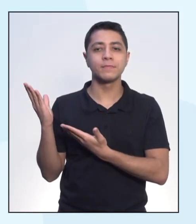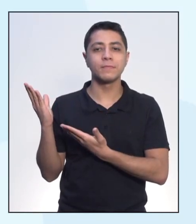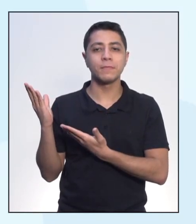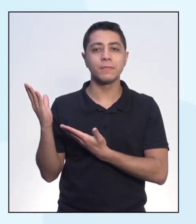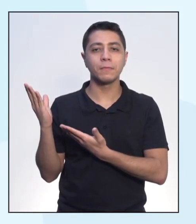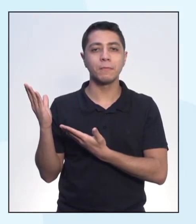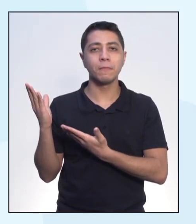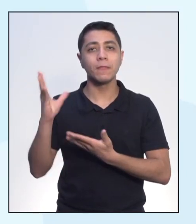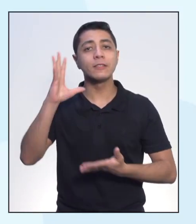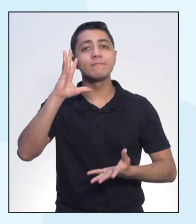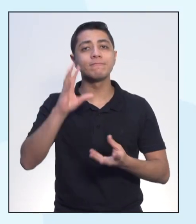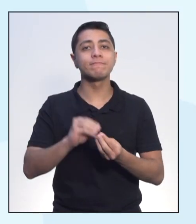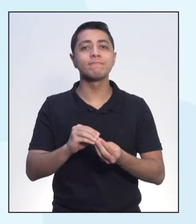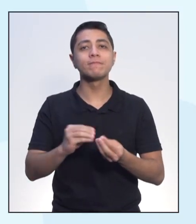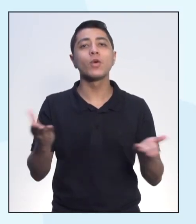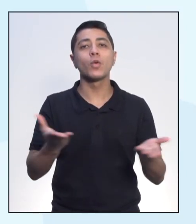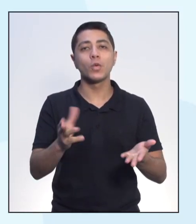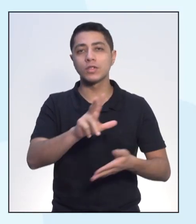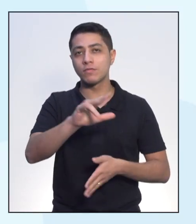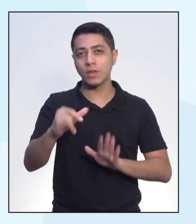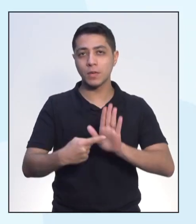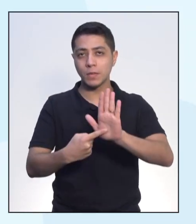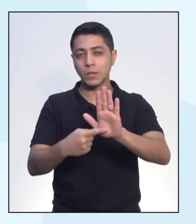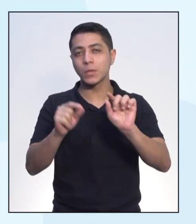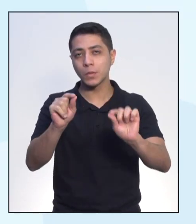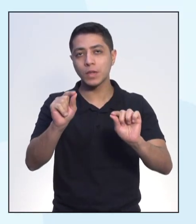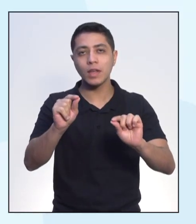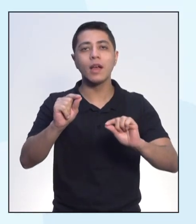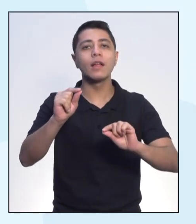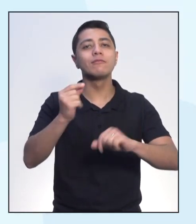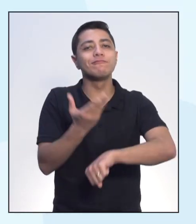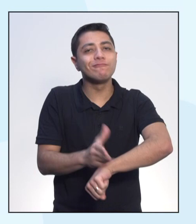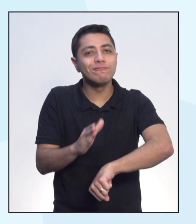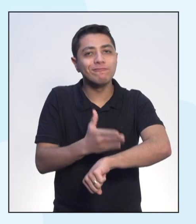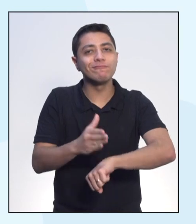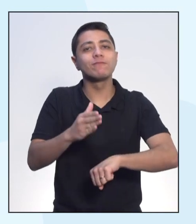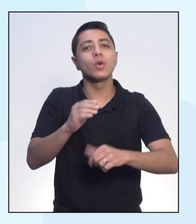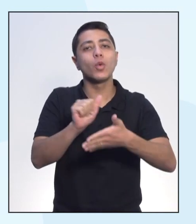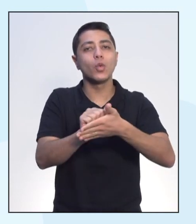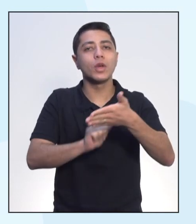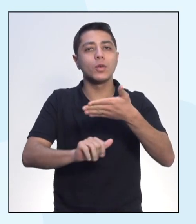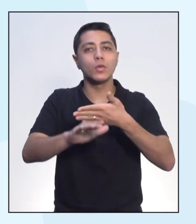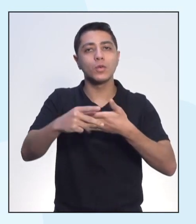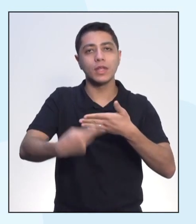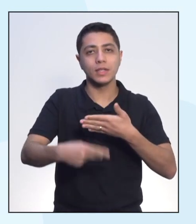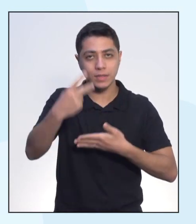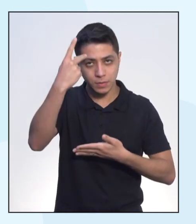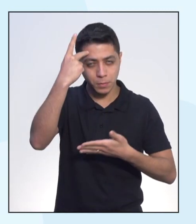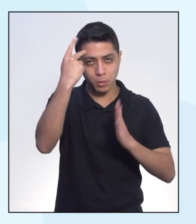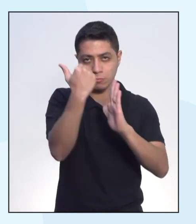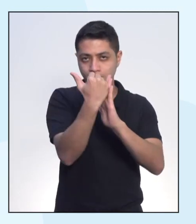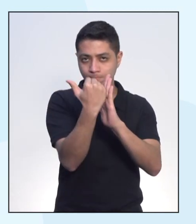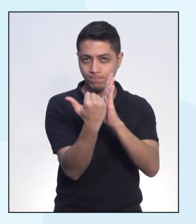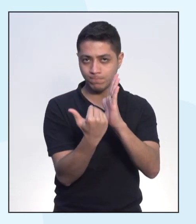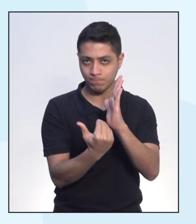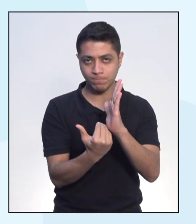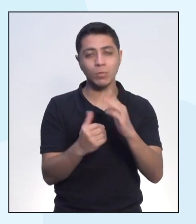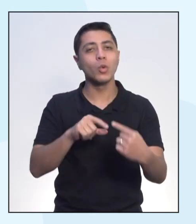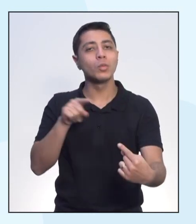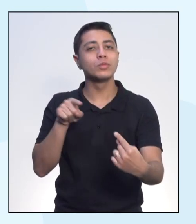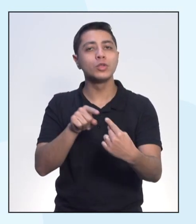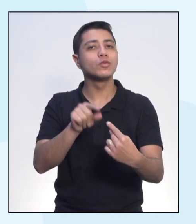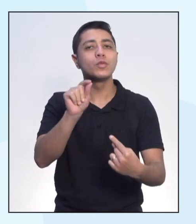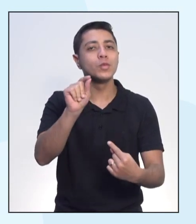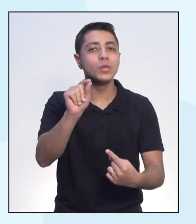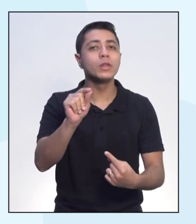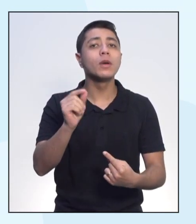nós trabalharemos com a habilidade do currículo do Estado de São Paulo, que pede analisar o contexto de surgimento e o